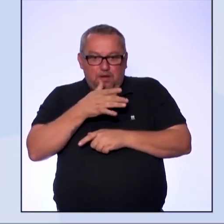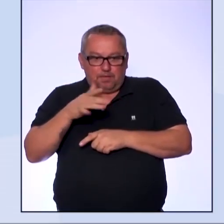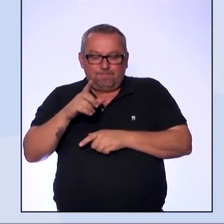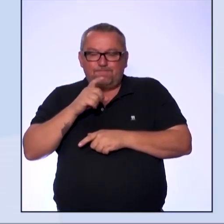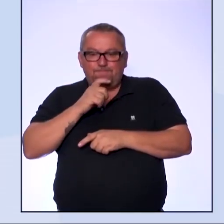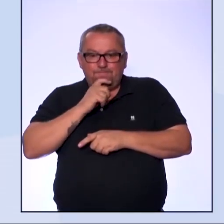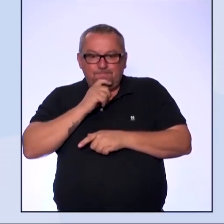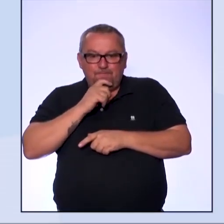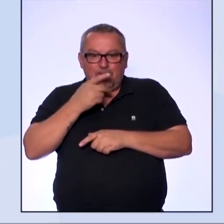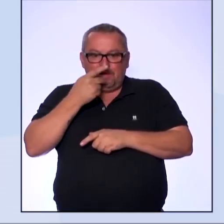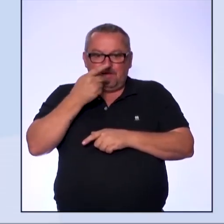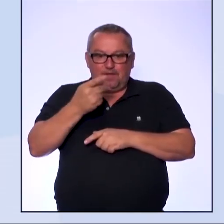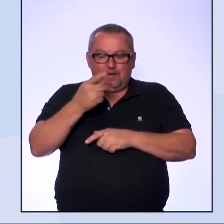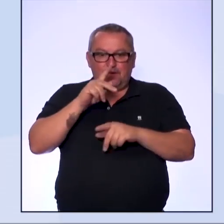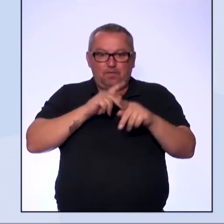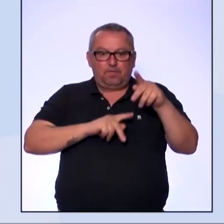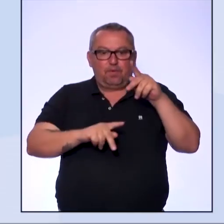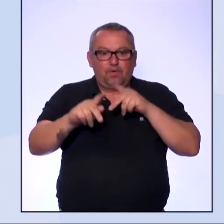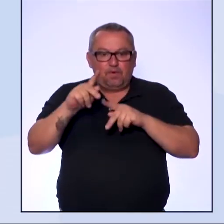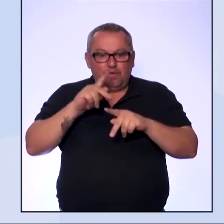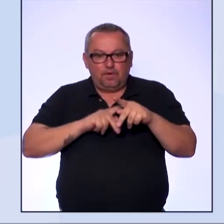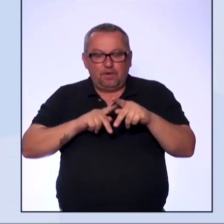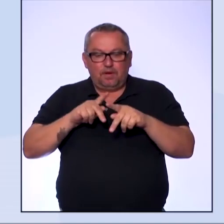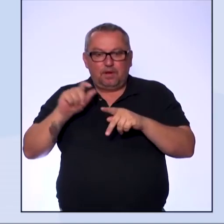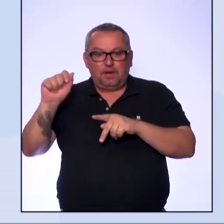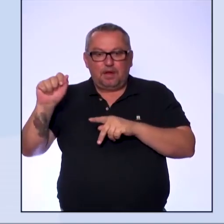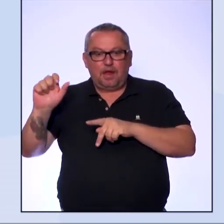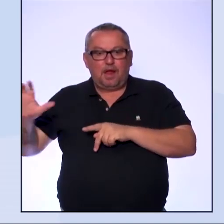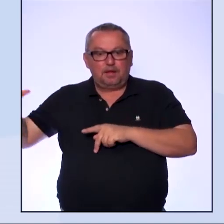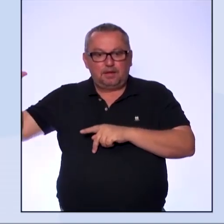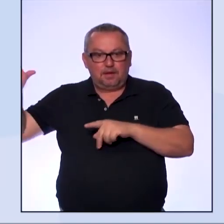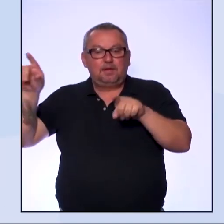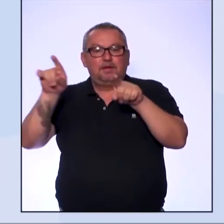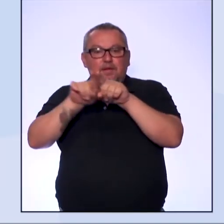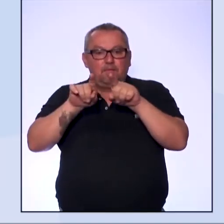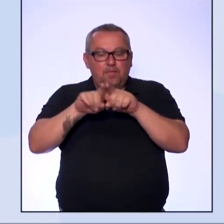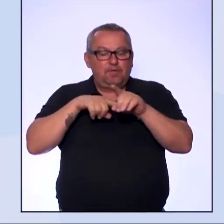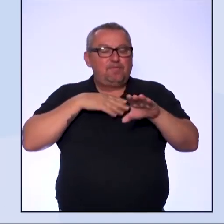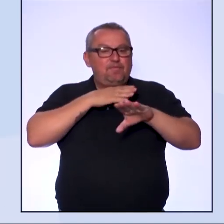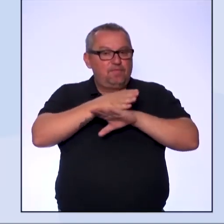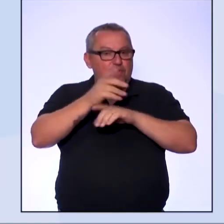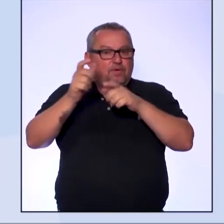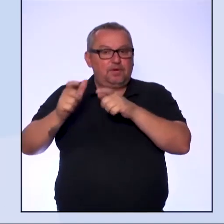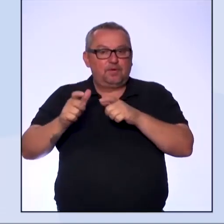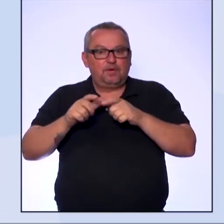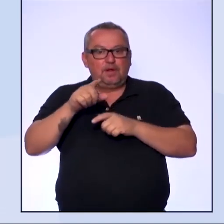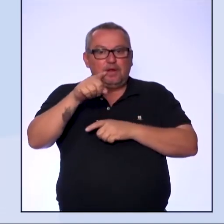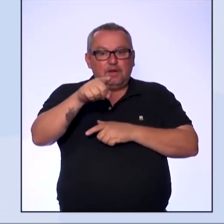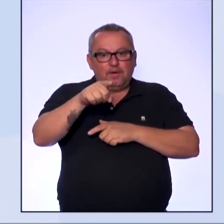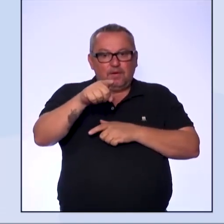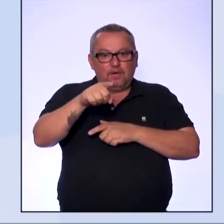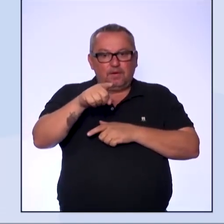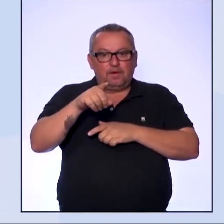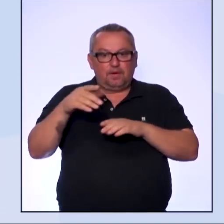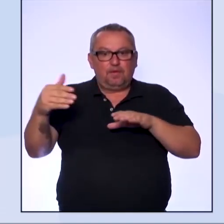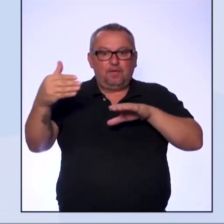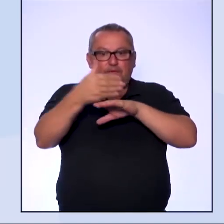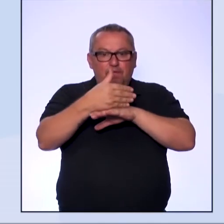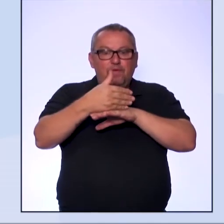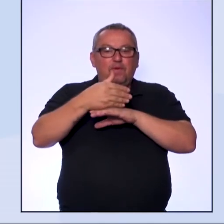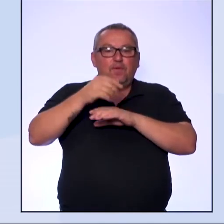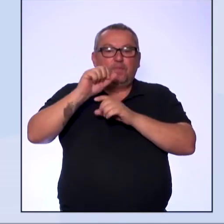de Bering, né, que é a região aí que vai aparecer uma setinha. Por que a teoria é mais, ela é dita mais